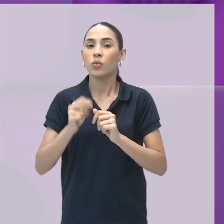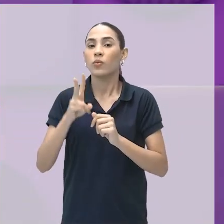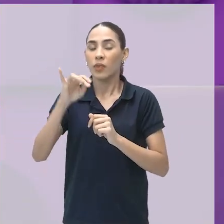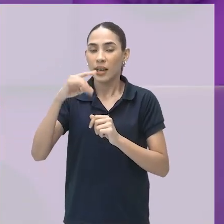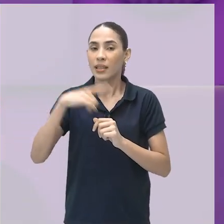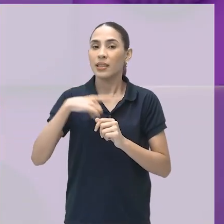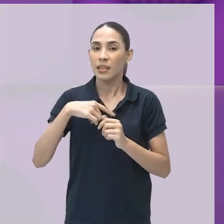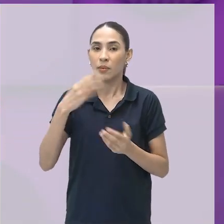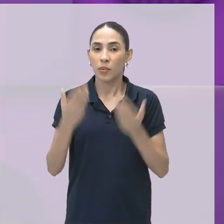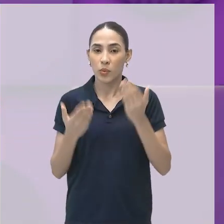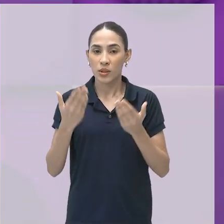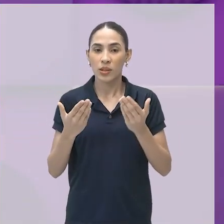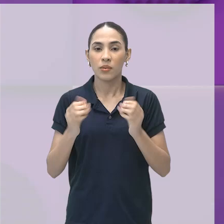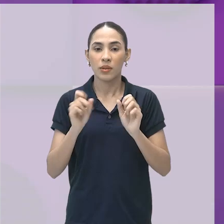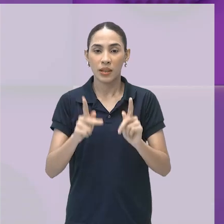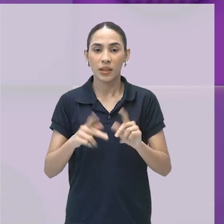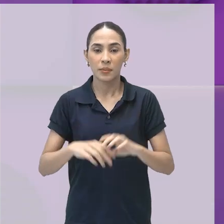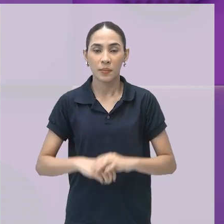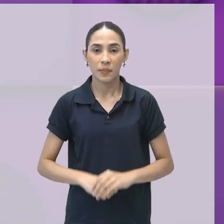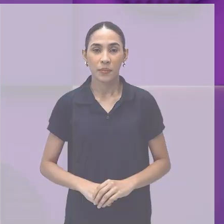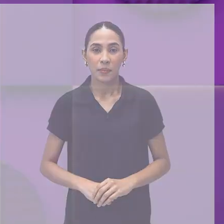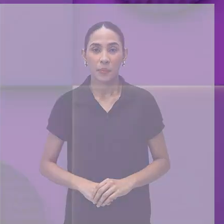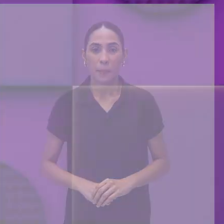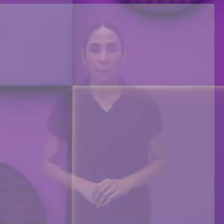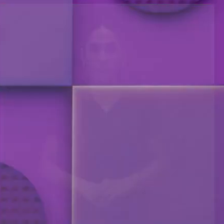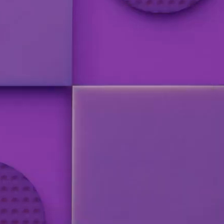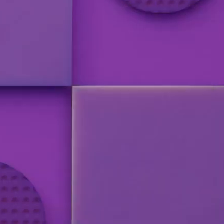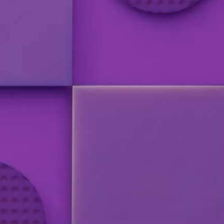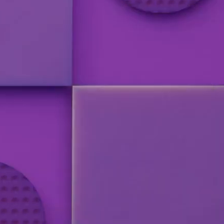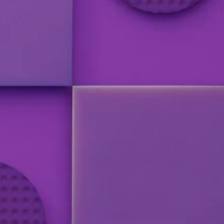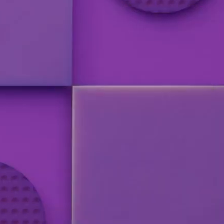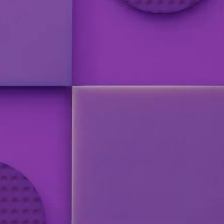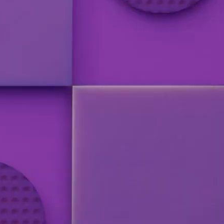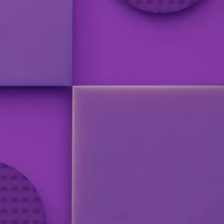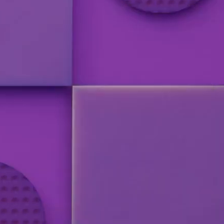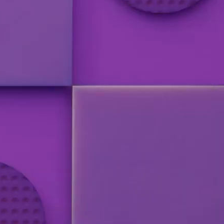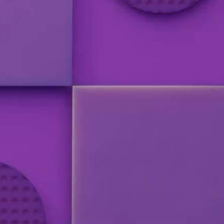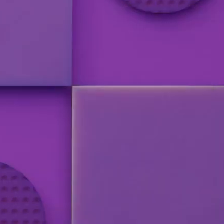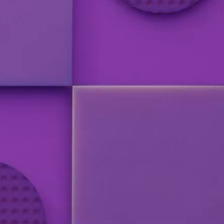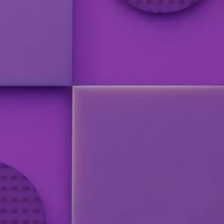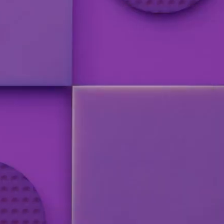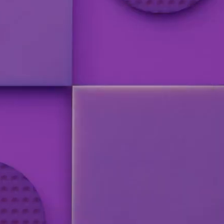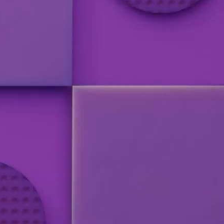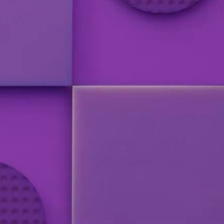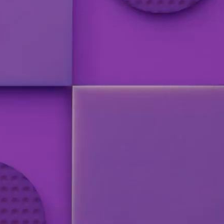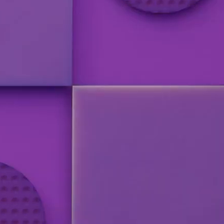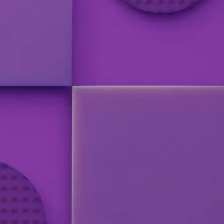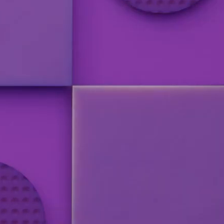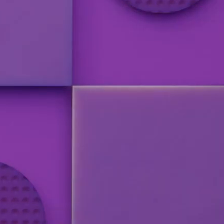vai haver essa proporção, certo? Então, esse aí é o primeiro caso de semelhança, que é o caso de